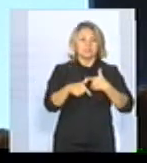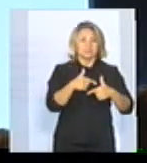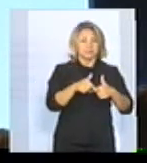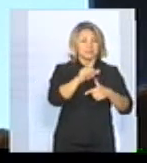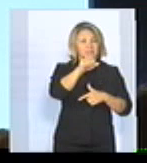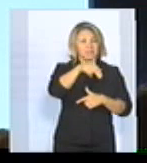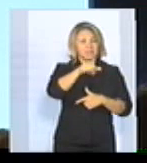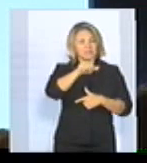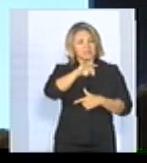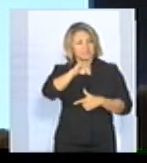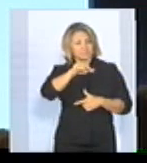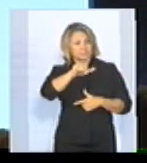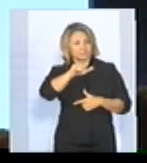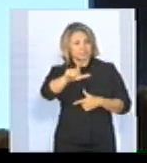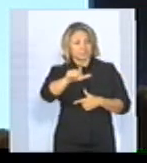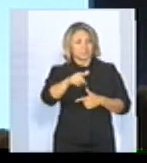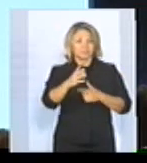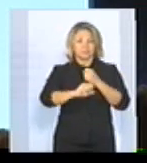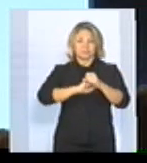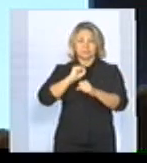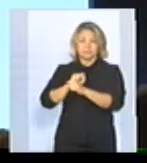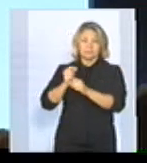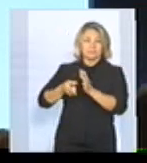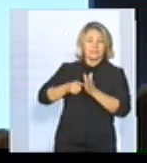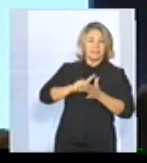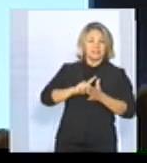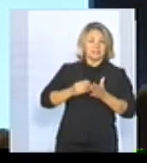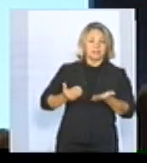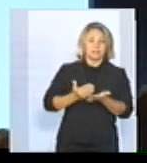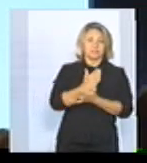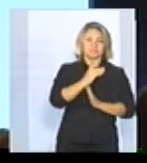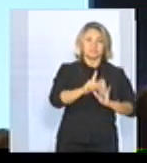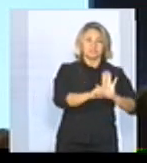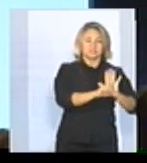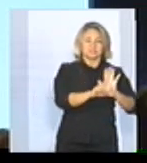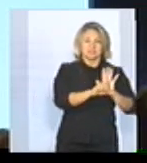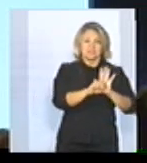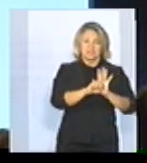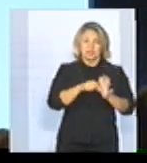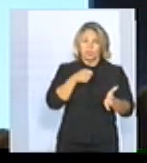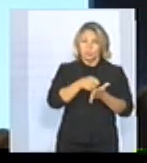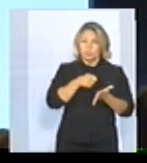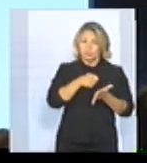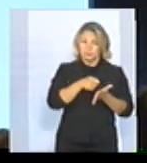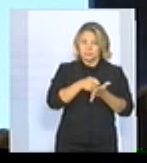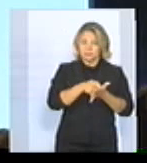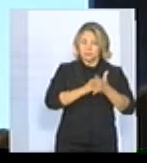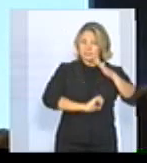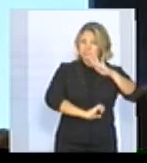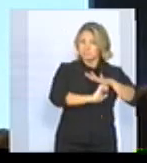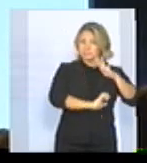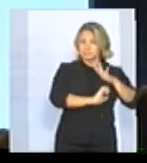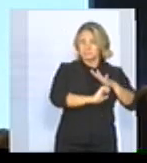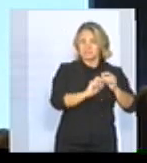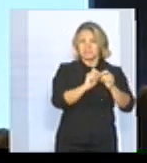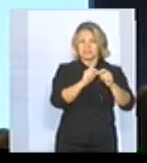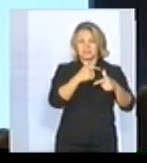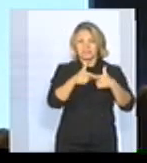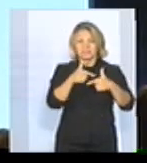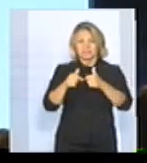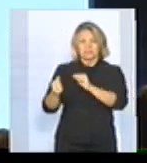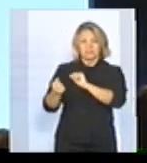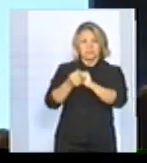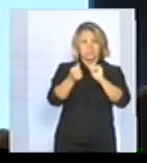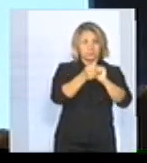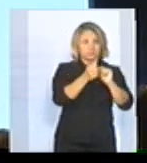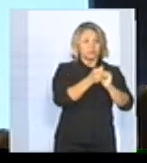Anatel, feito em 2012, ou seja, no âmbito da aprovação da lei, obrigou as prestadoras a ativar a unidade receptora decodificadora